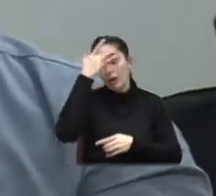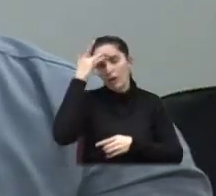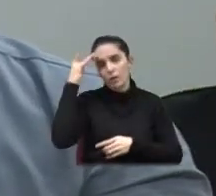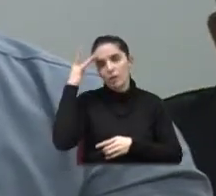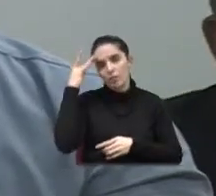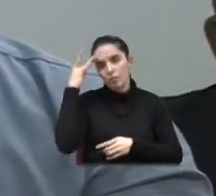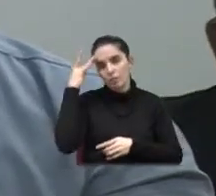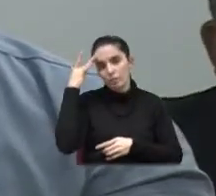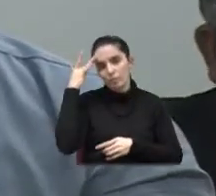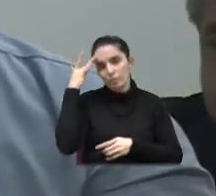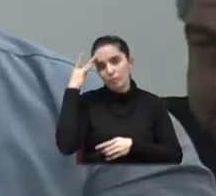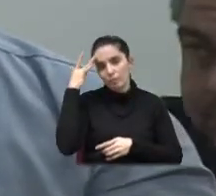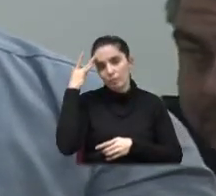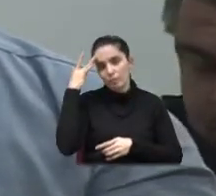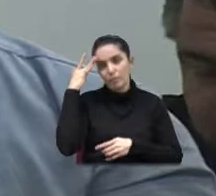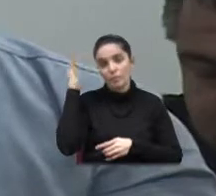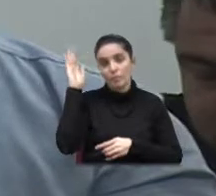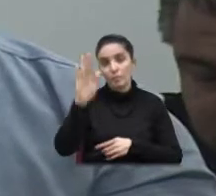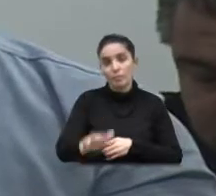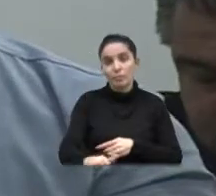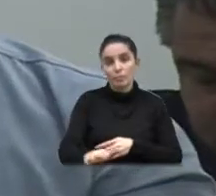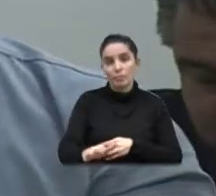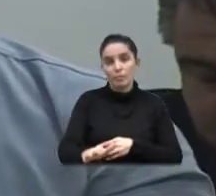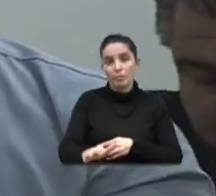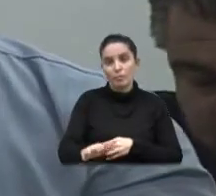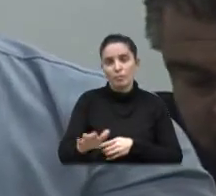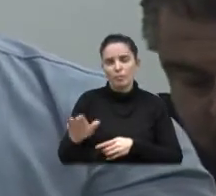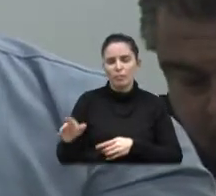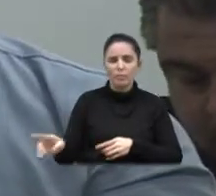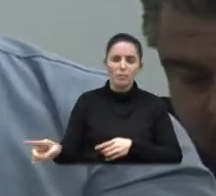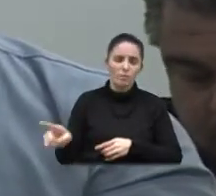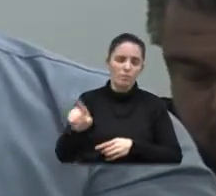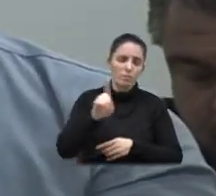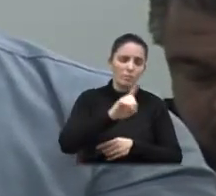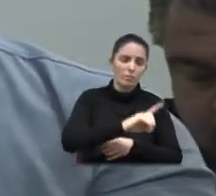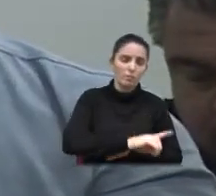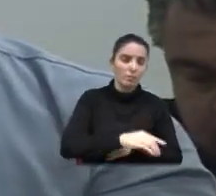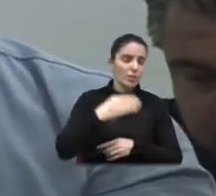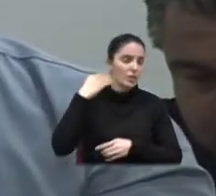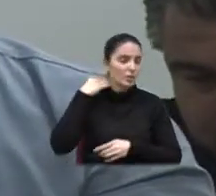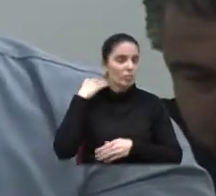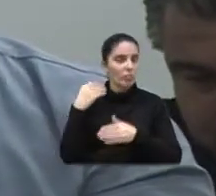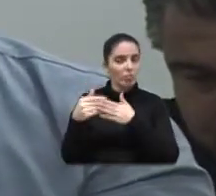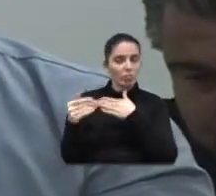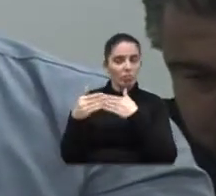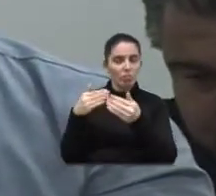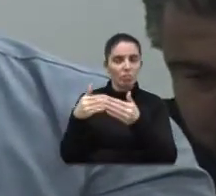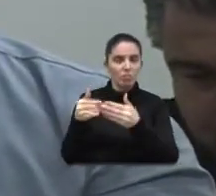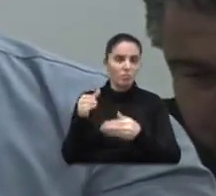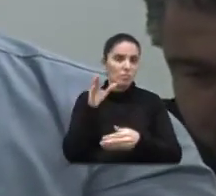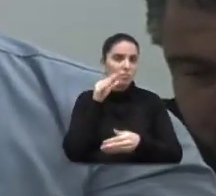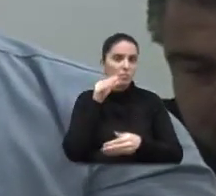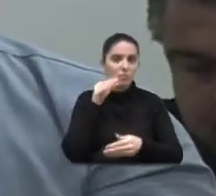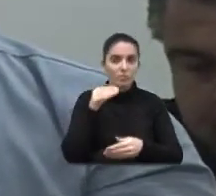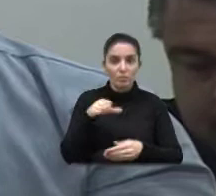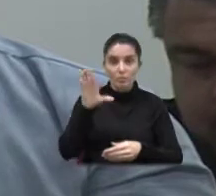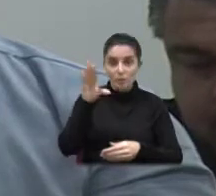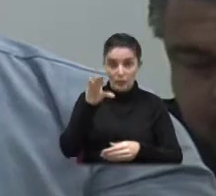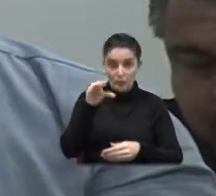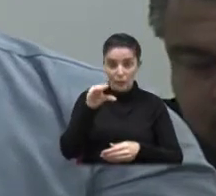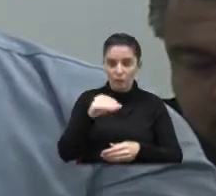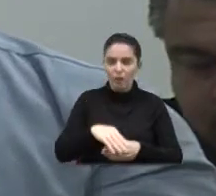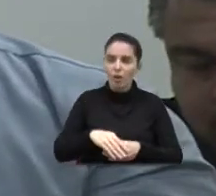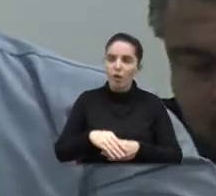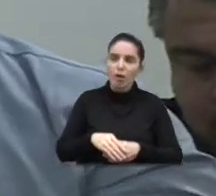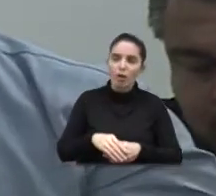a tarde toda e o banco não se empenha em colocar mais funcionários para atender.